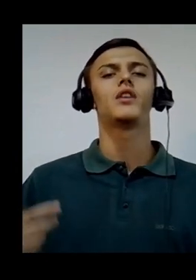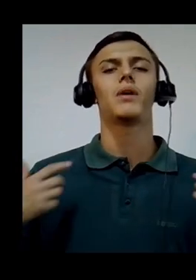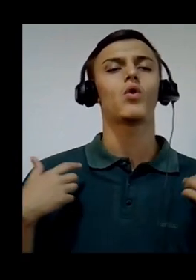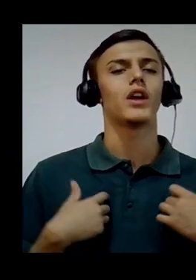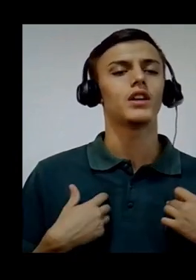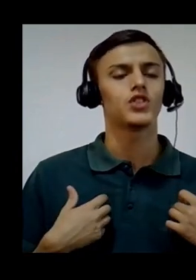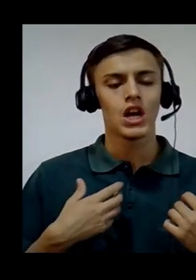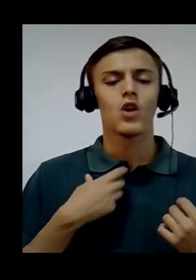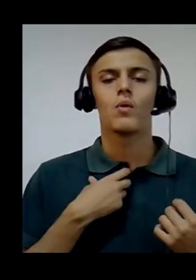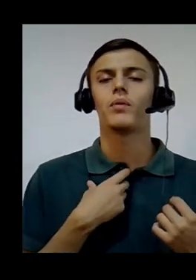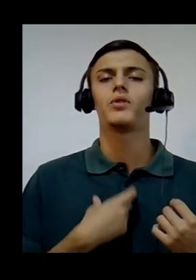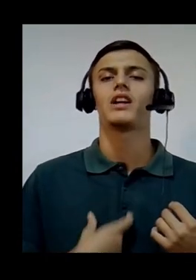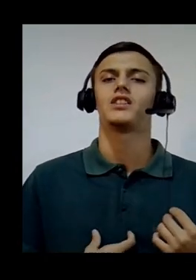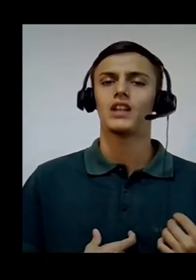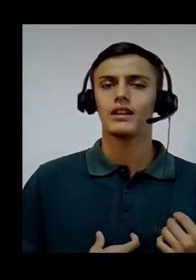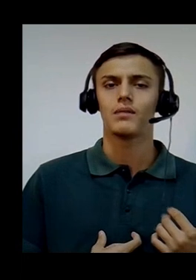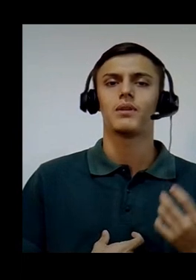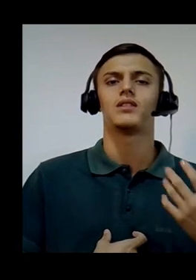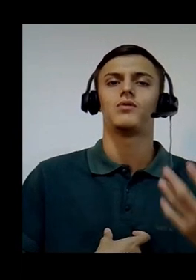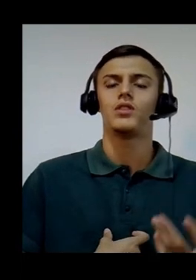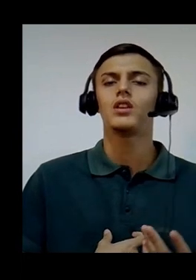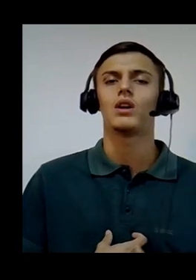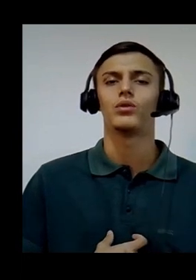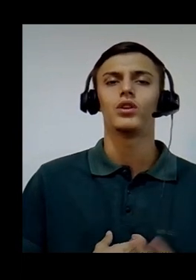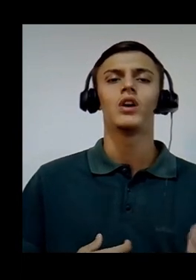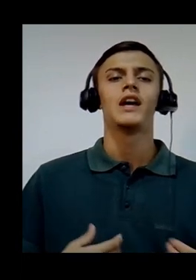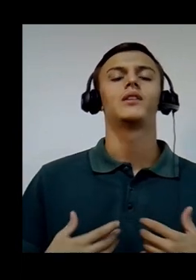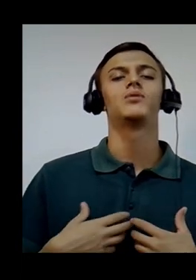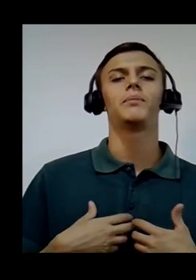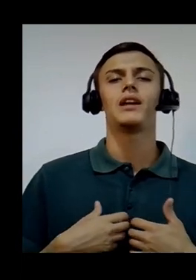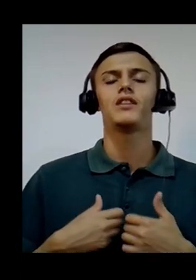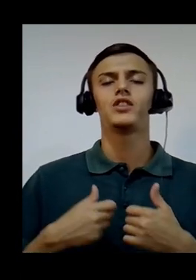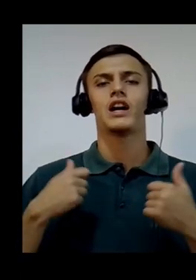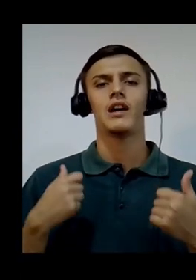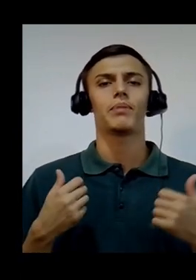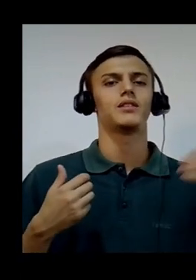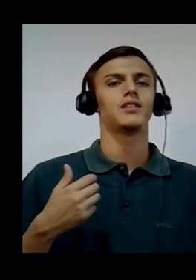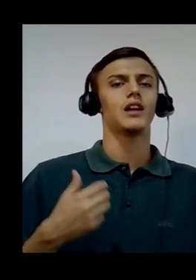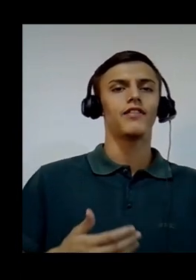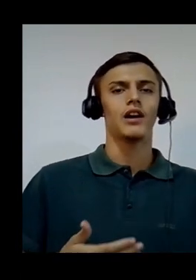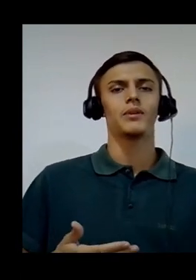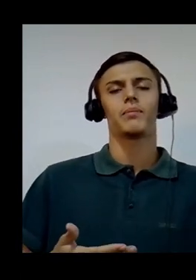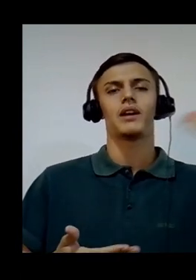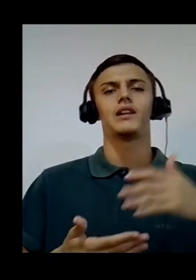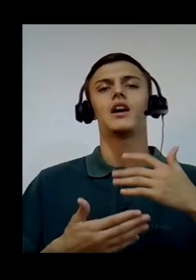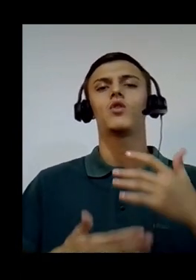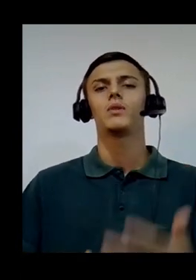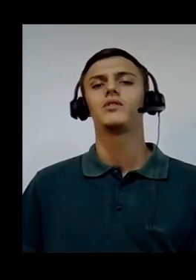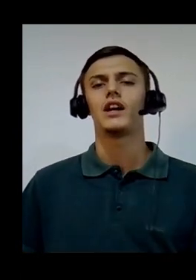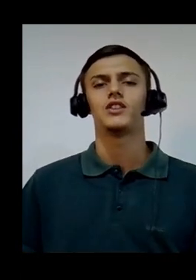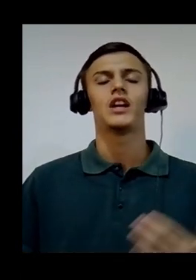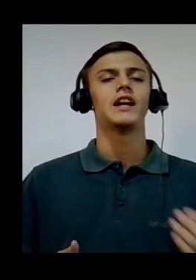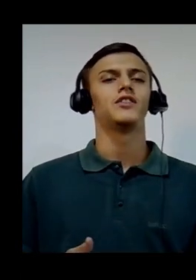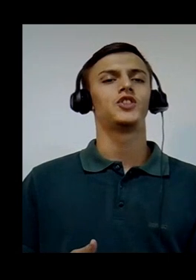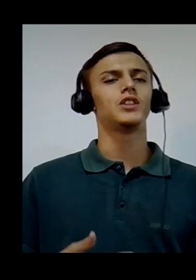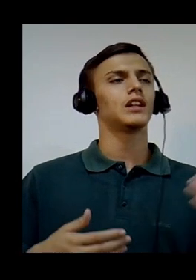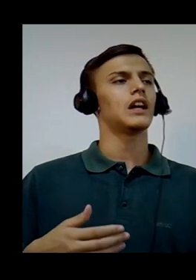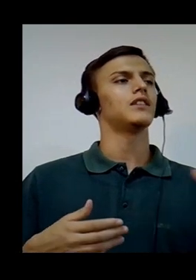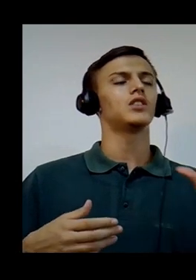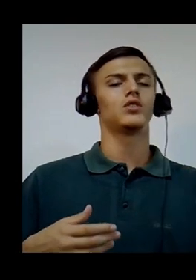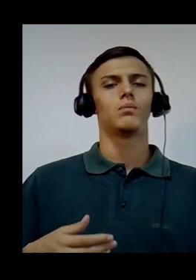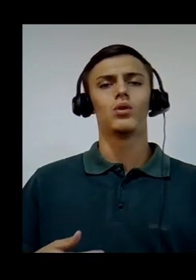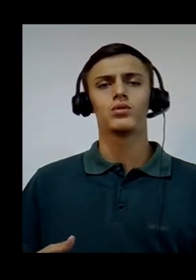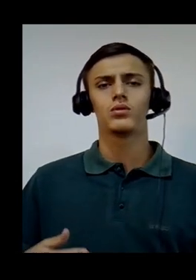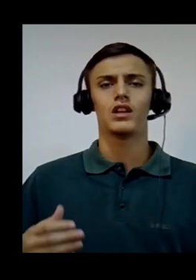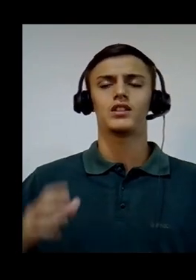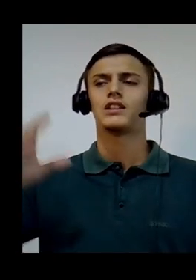ser uma pulseira, uma corrente, o próprio crachá da empresa vira um adorno. Então, sempre retirar para acessar a fábrica para realizar alguma atividade. Tira